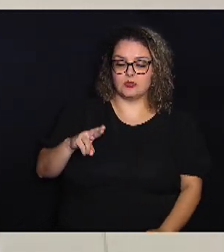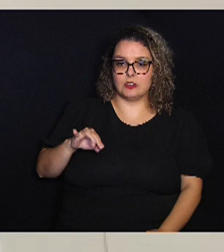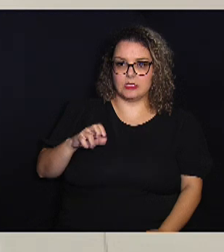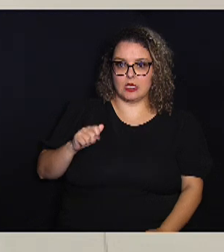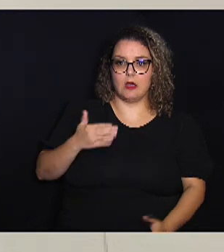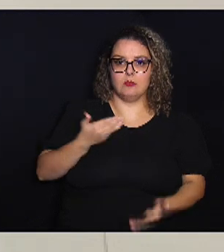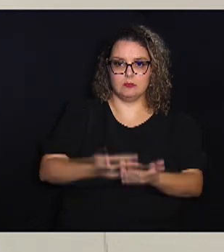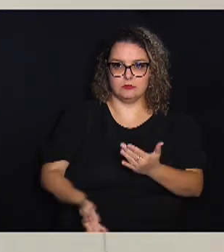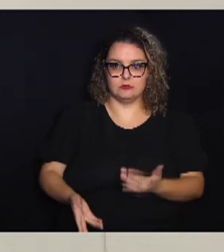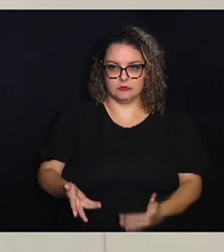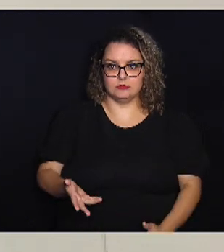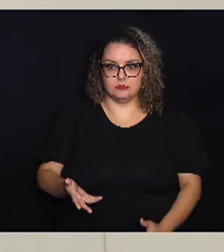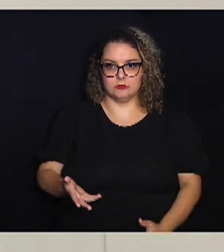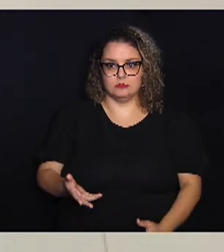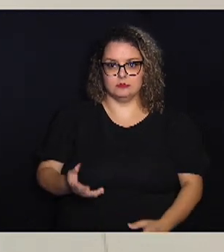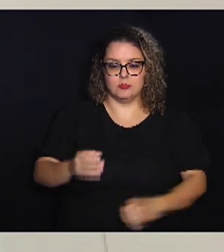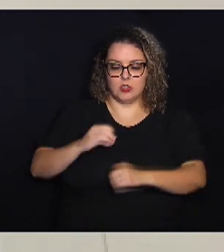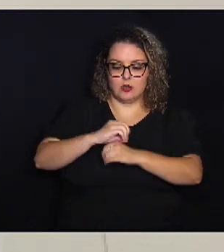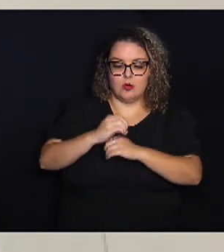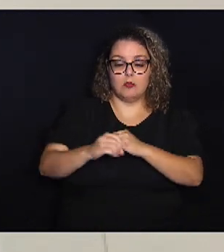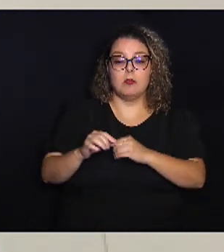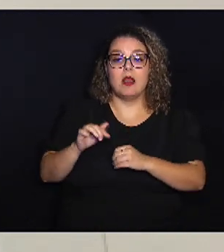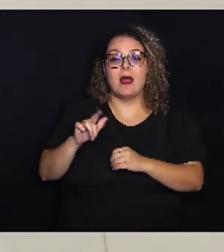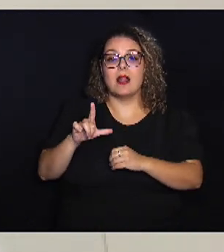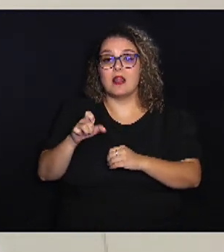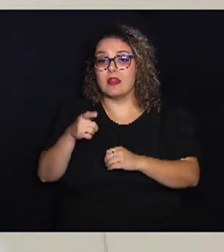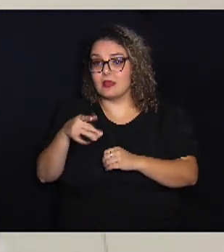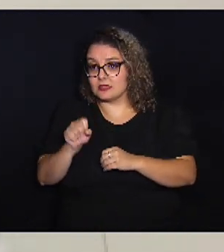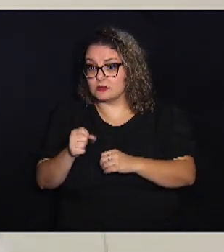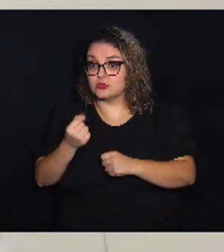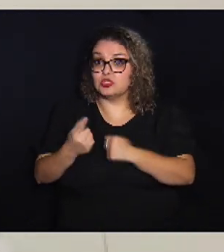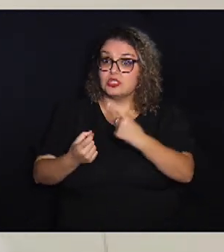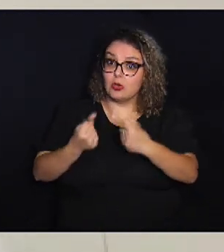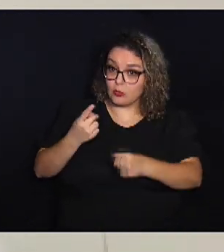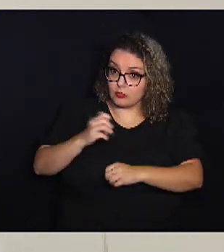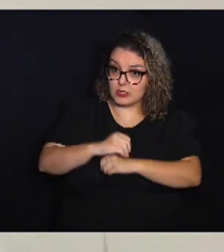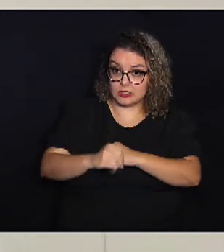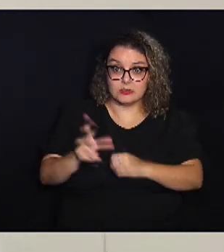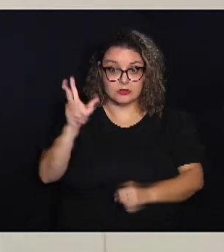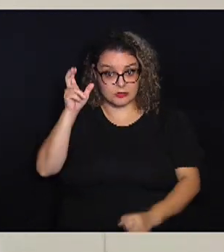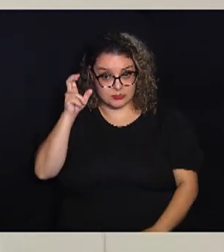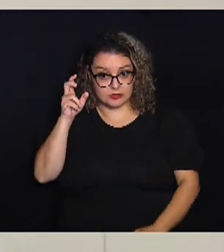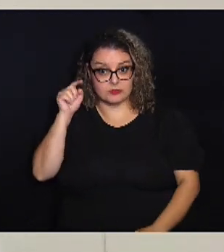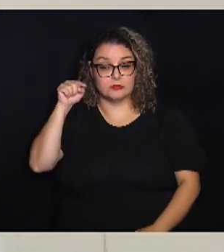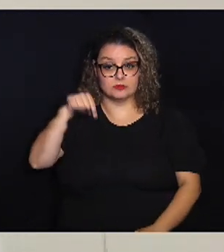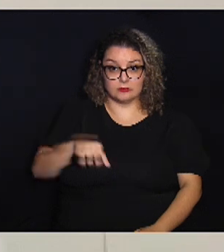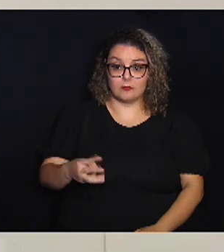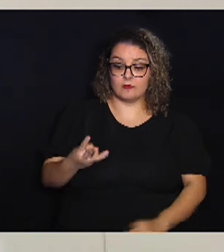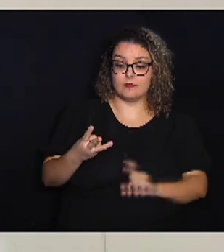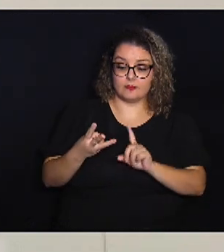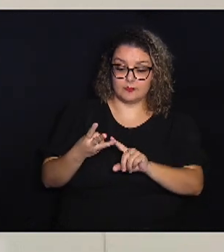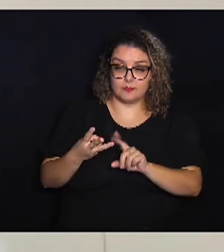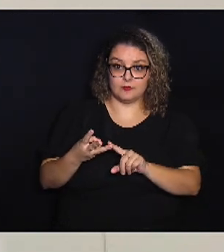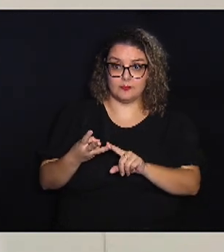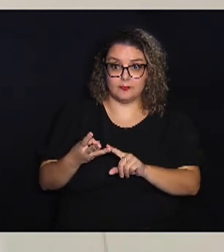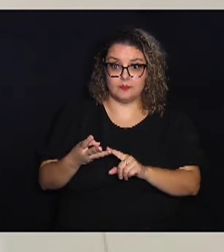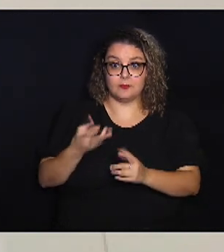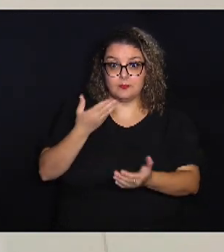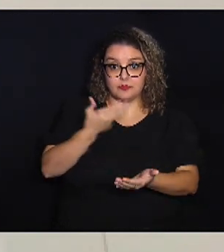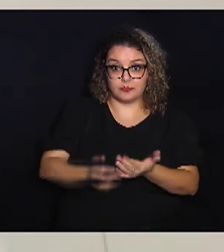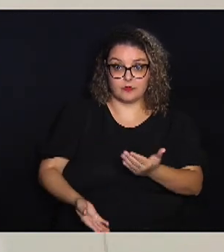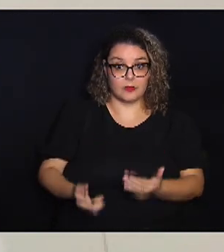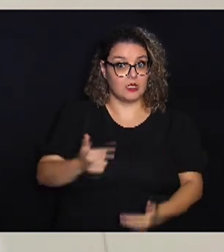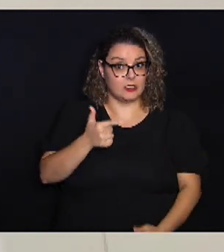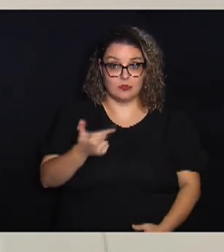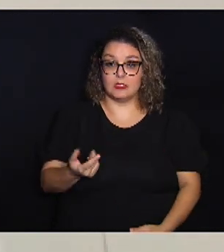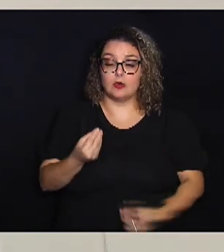significa uma morte, né, uma lesão de algumas células auditivas. Então, nesse caso, são perdas